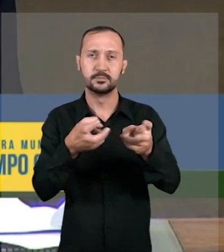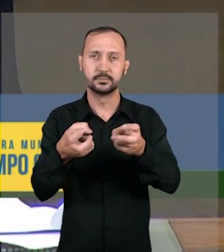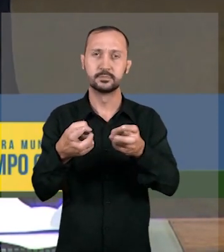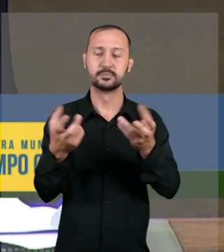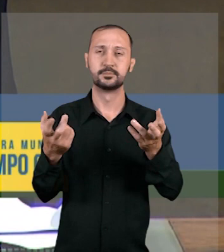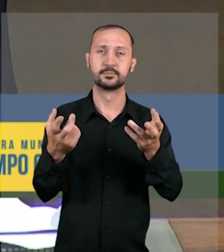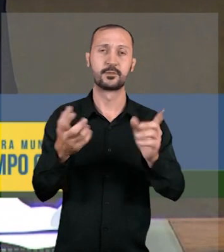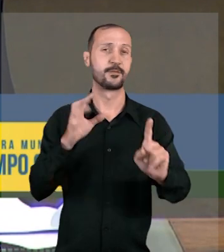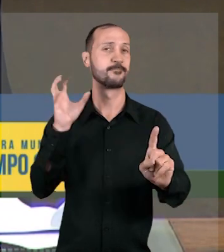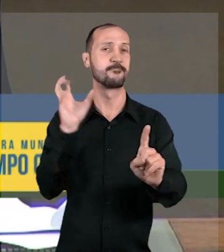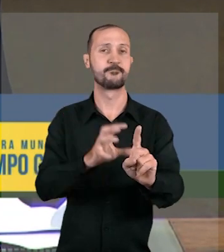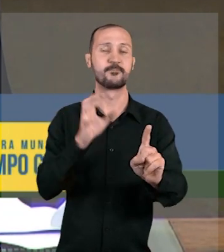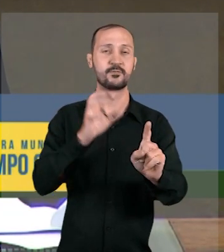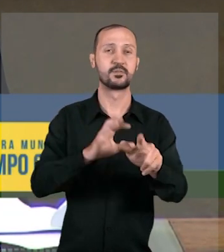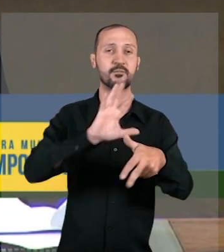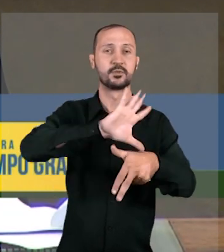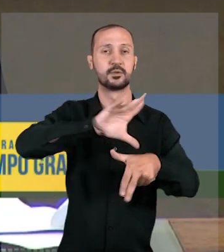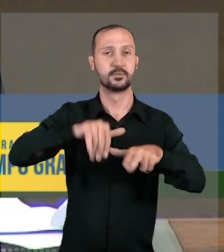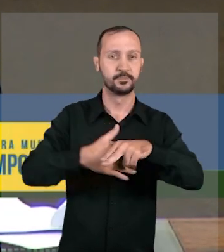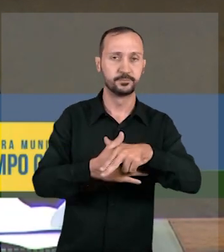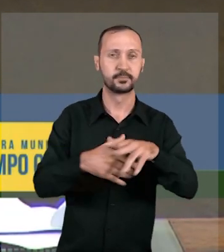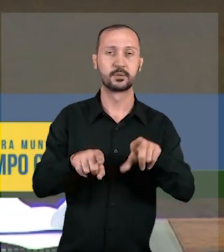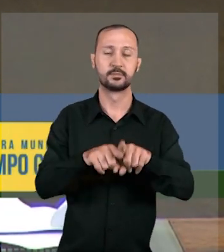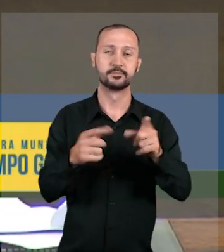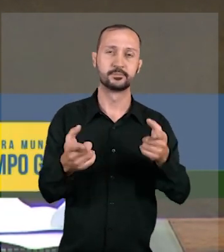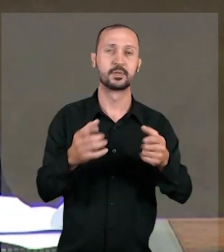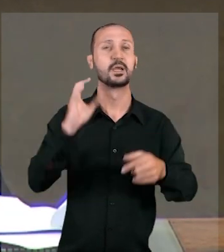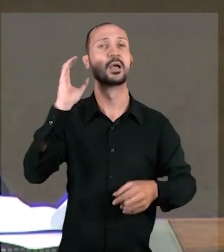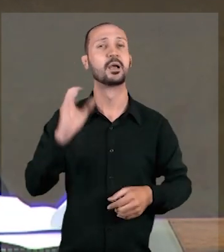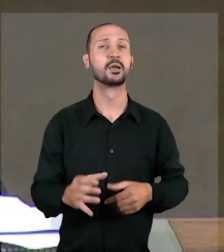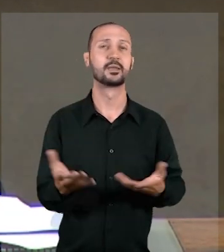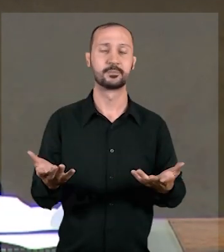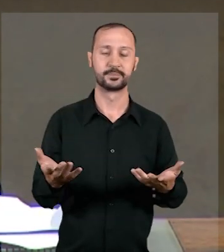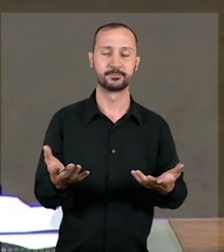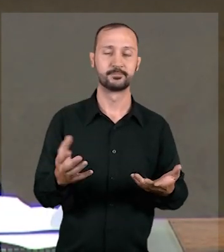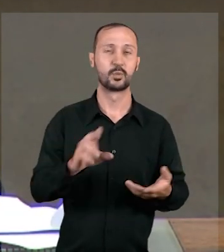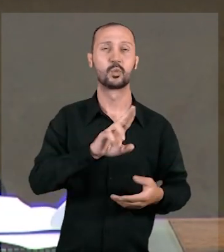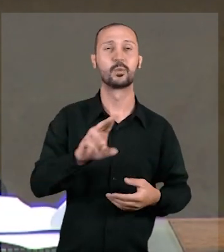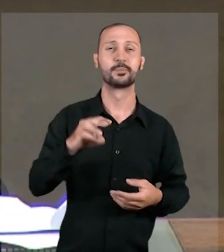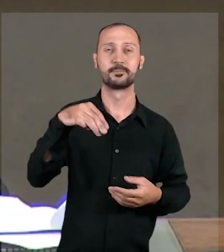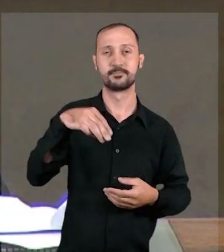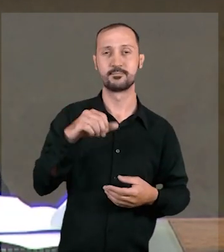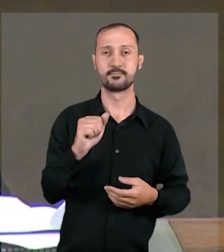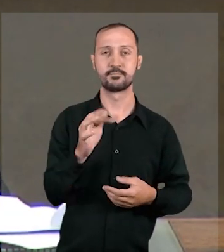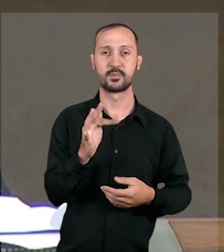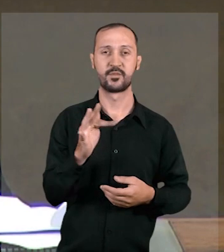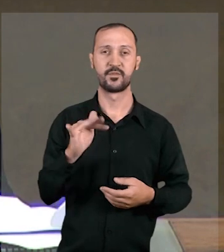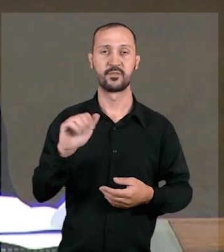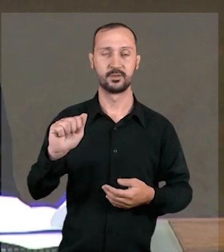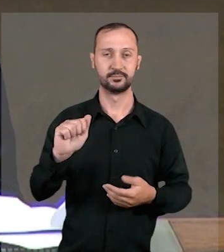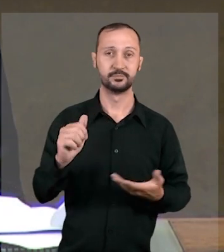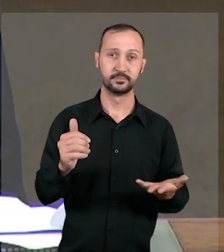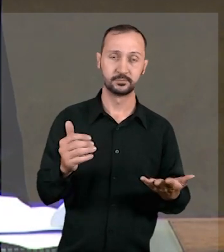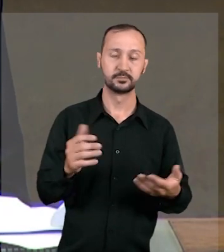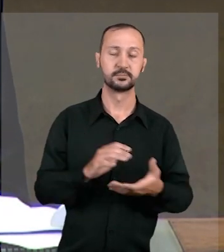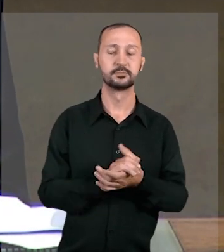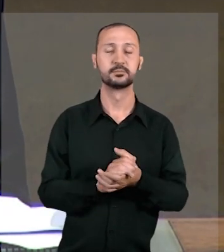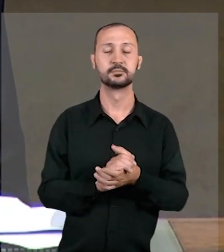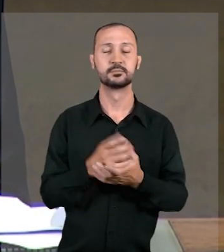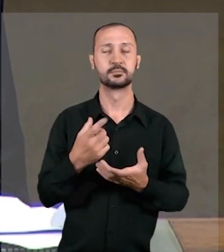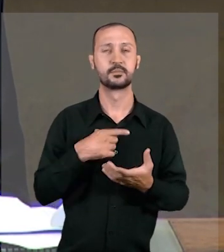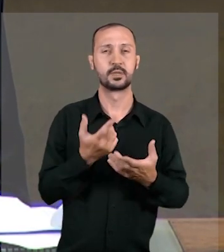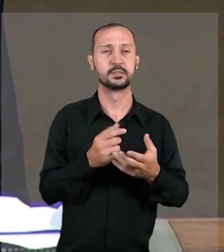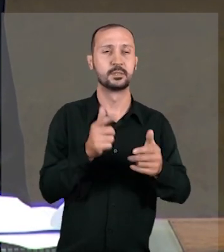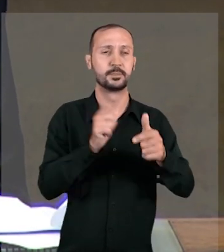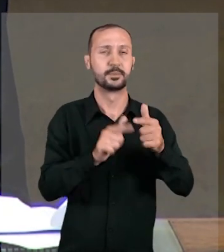como um modelo altamente indutor da corrupção, quando não puramente mafioso, para falar a verdade. E